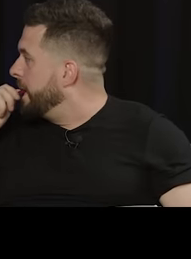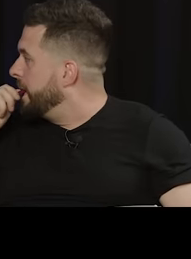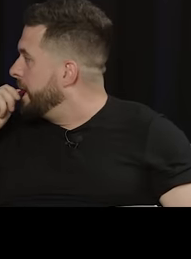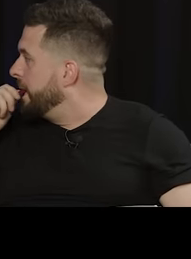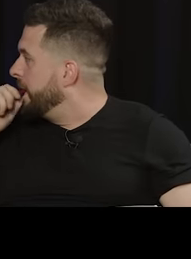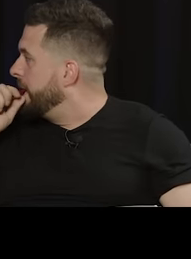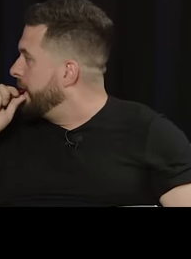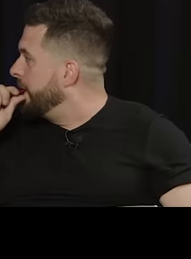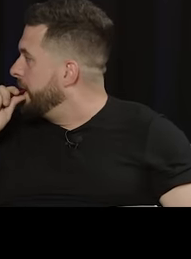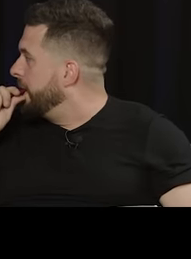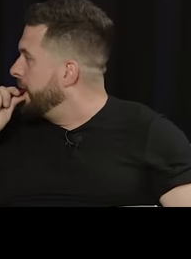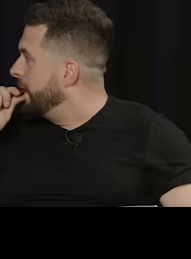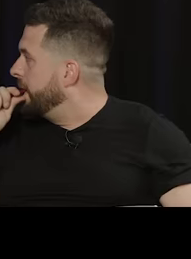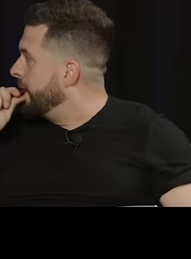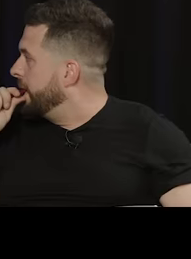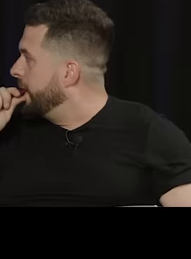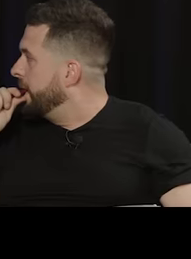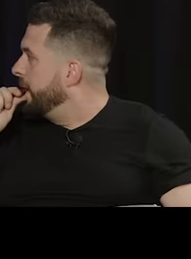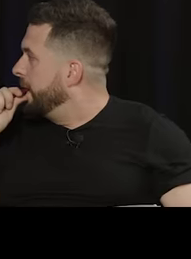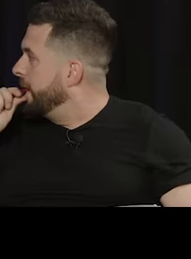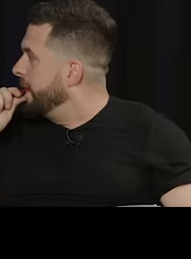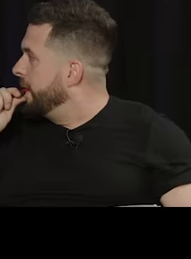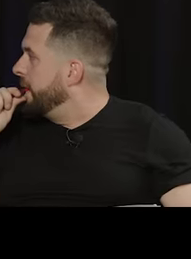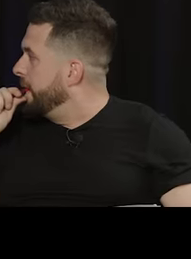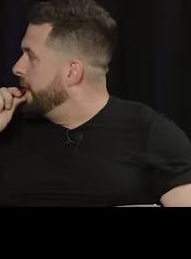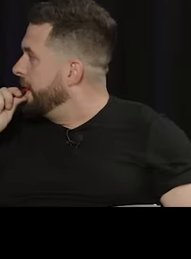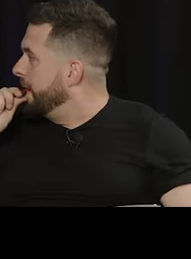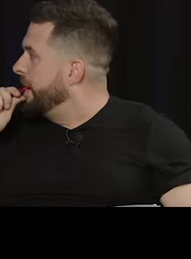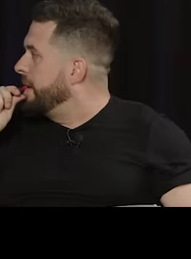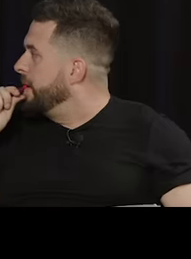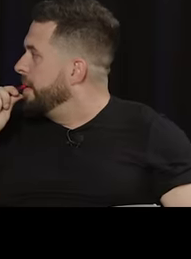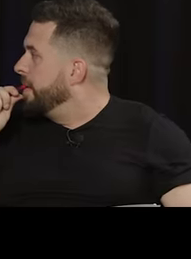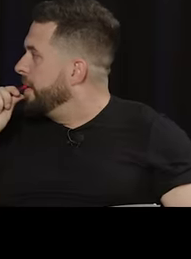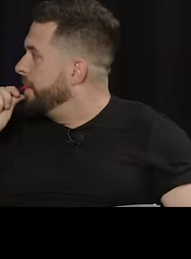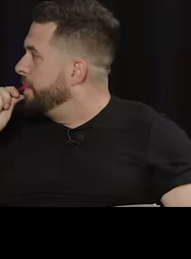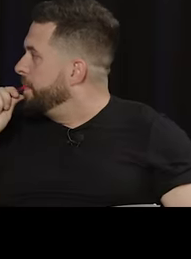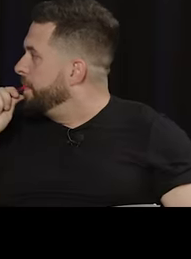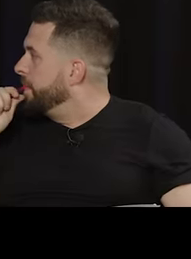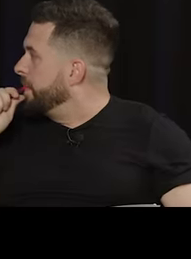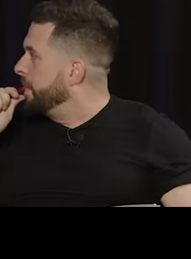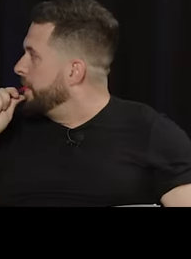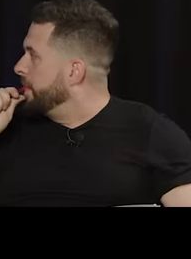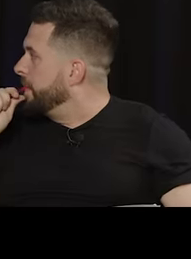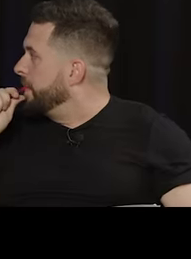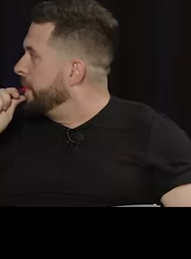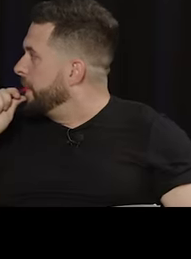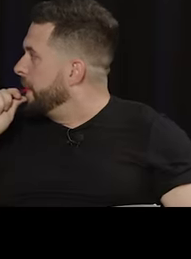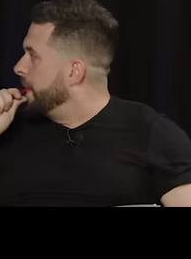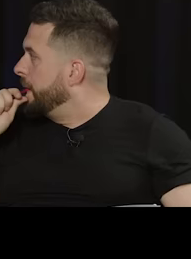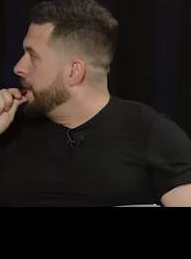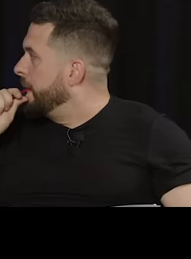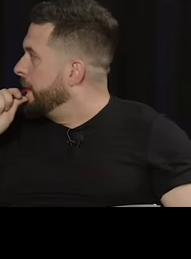qualquer um poderia para mim seja japonês chinês e Coreano qualquer um deles delas também